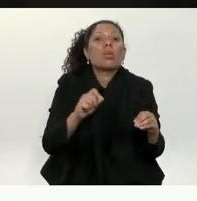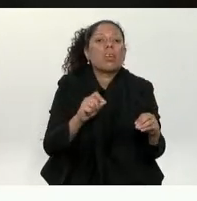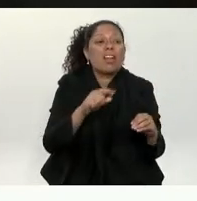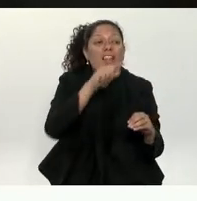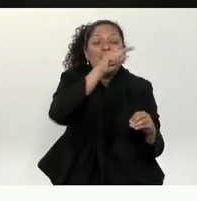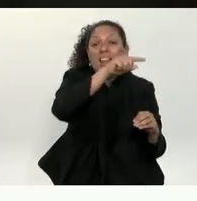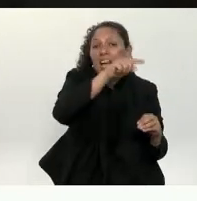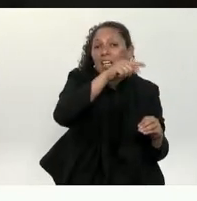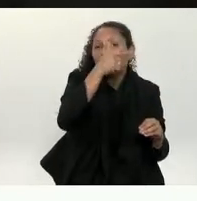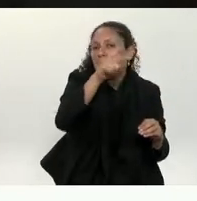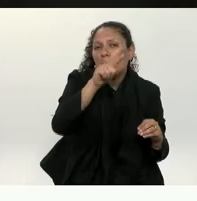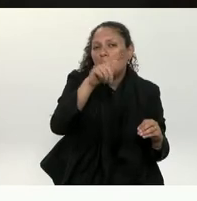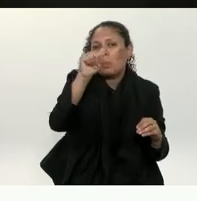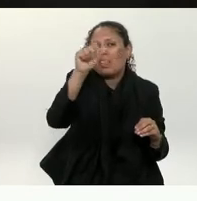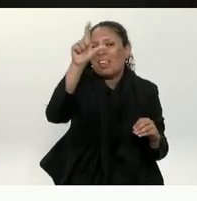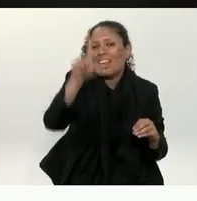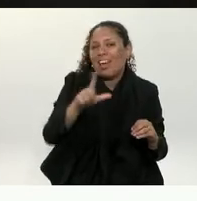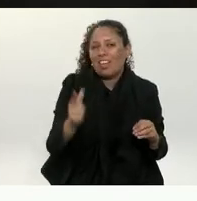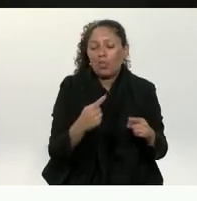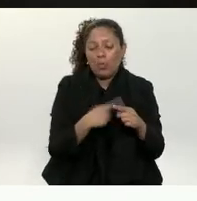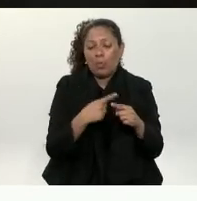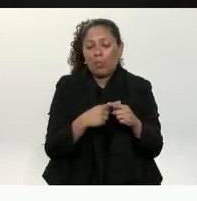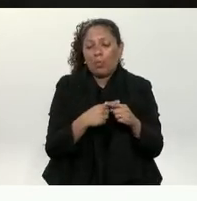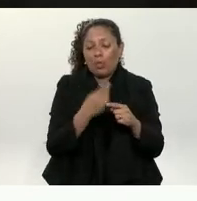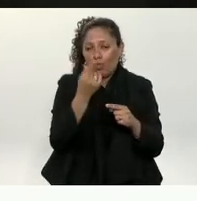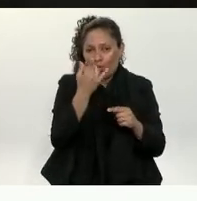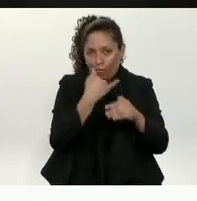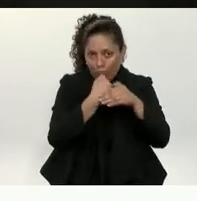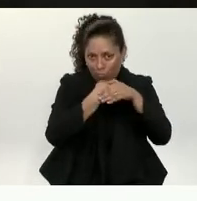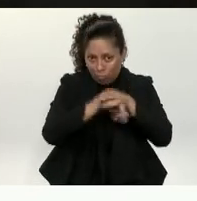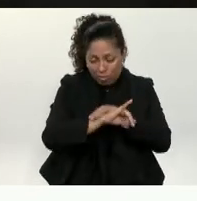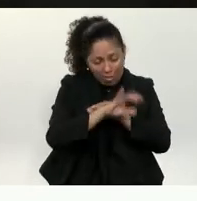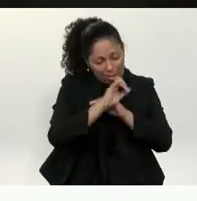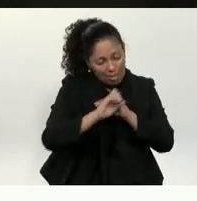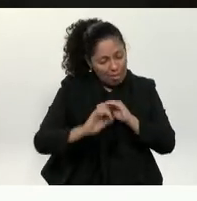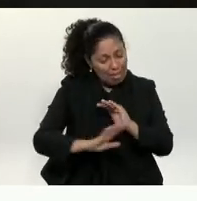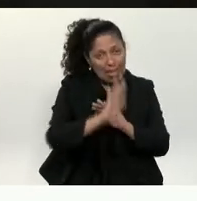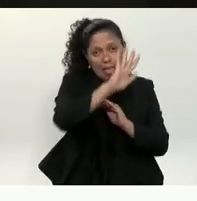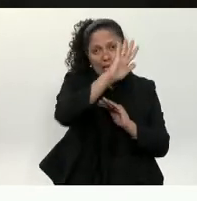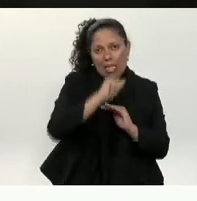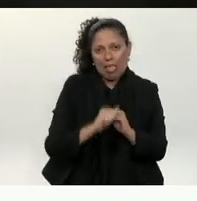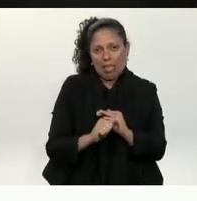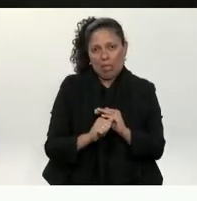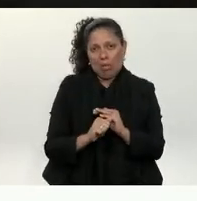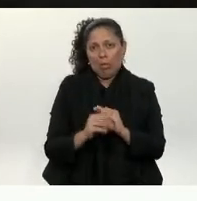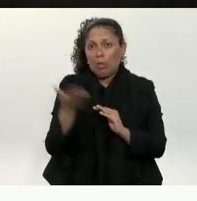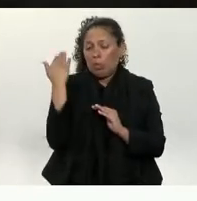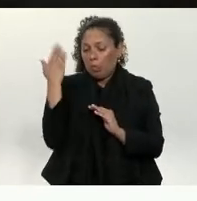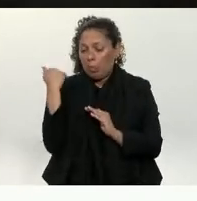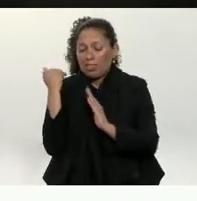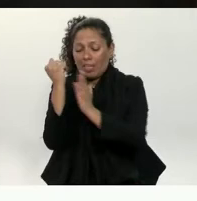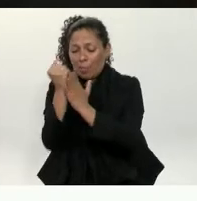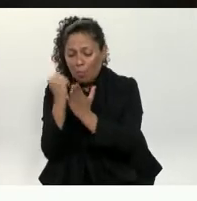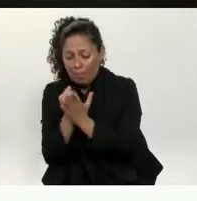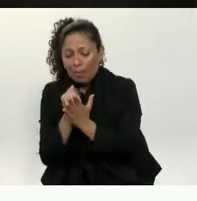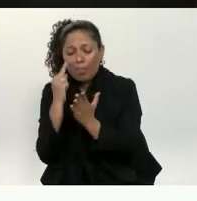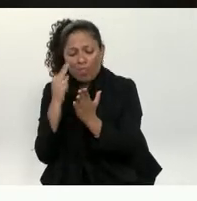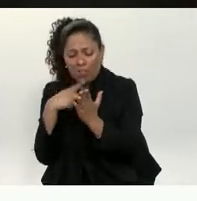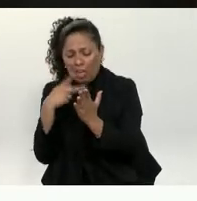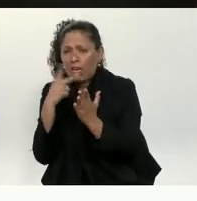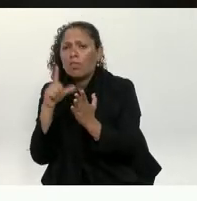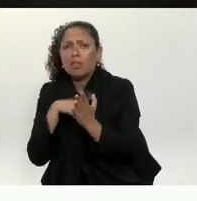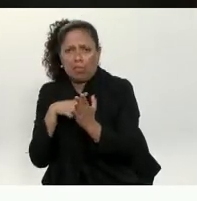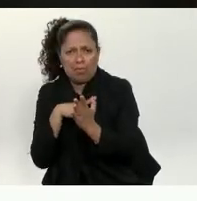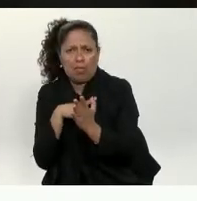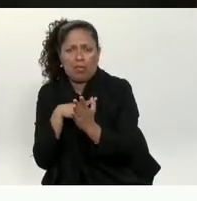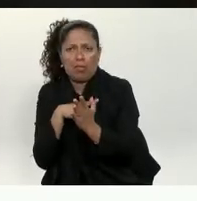E esse investimento já esteve no planejamento, ele foi aplicado, você